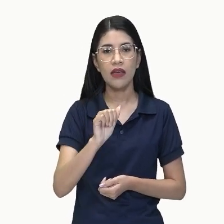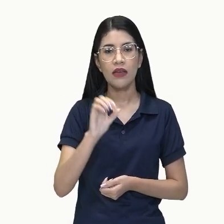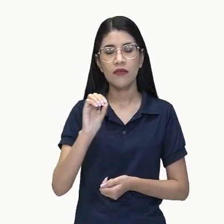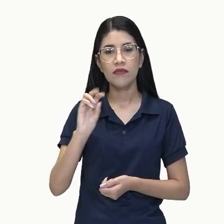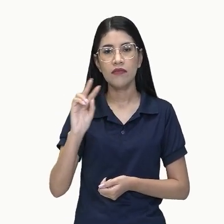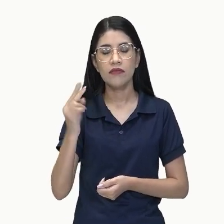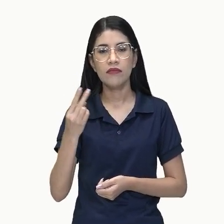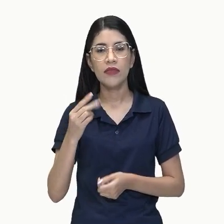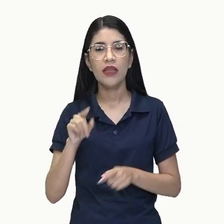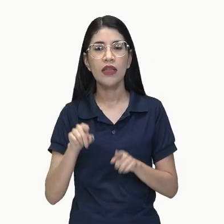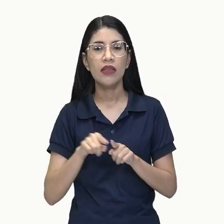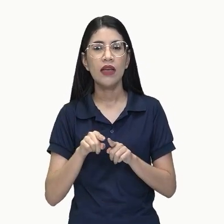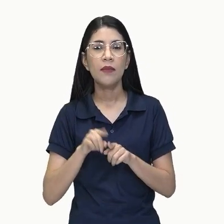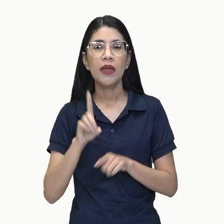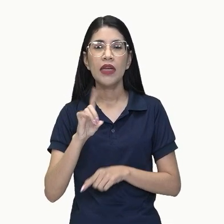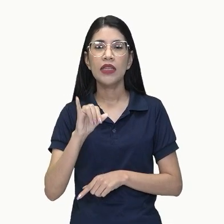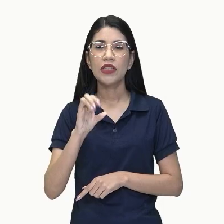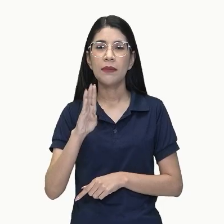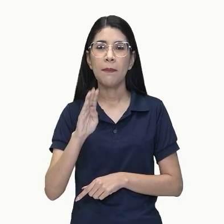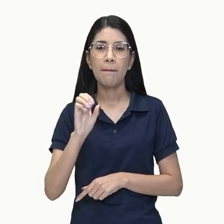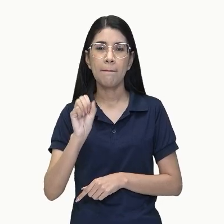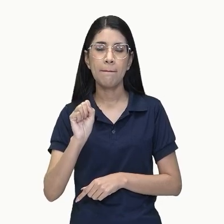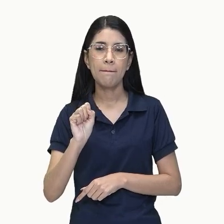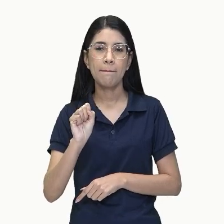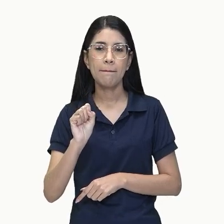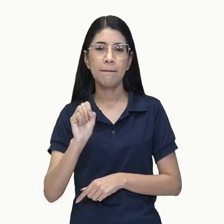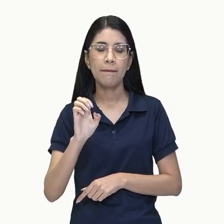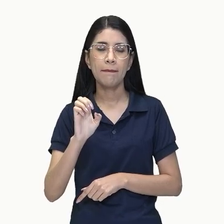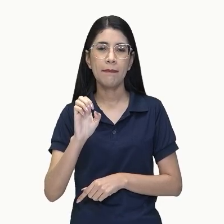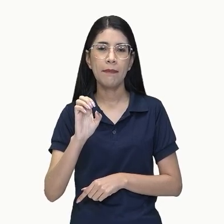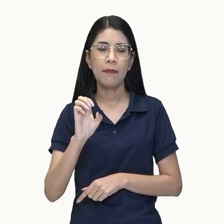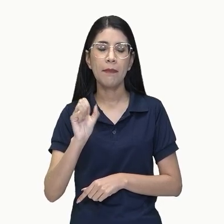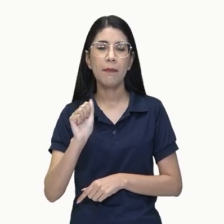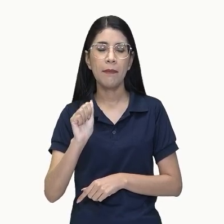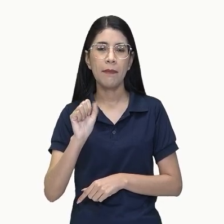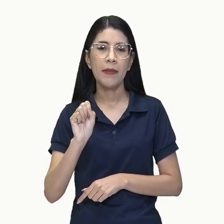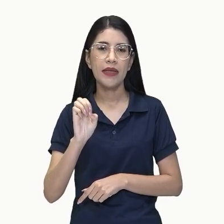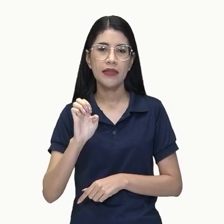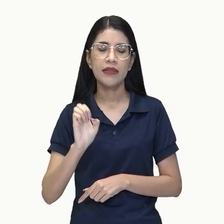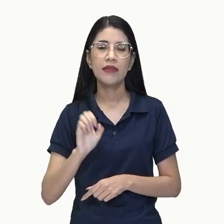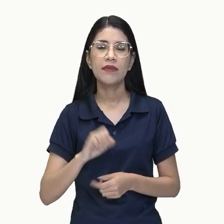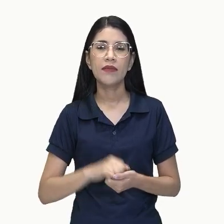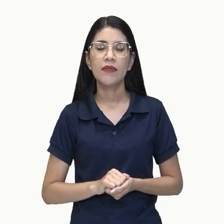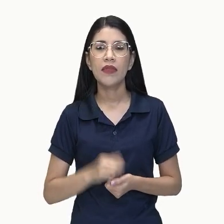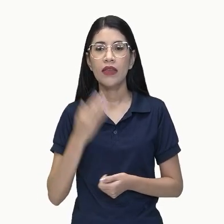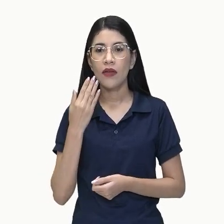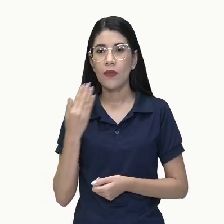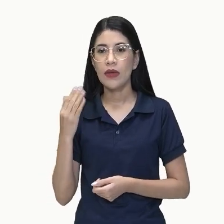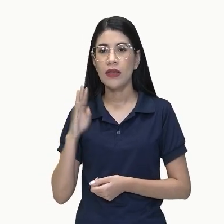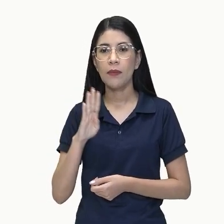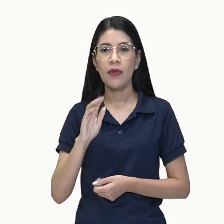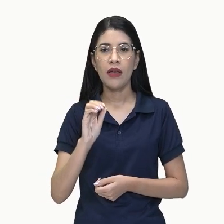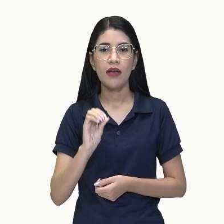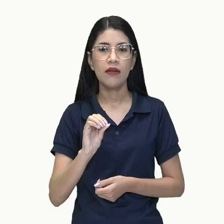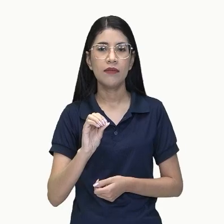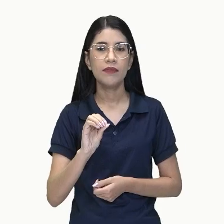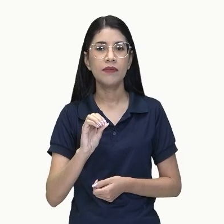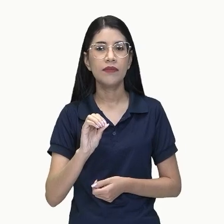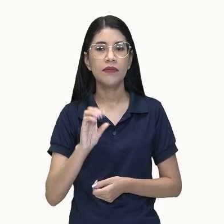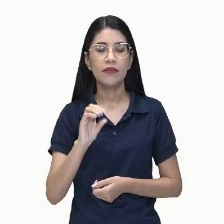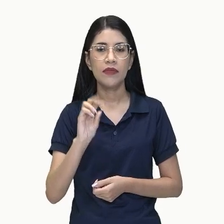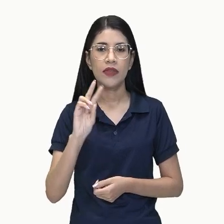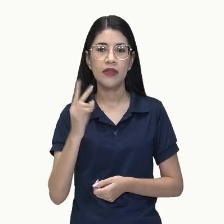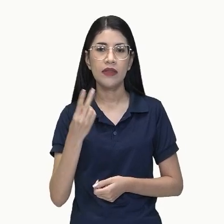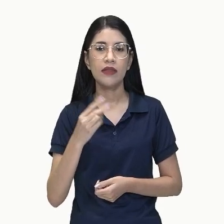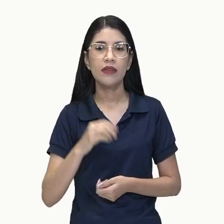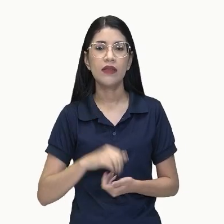uma dibase quando ela tem duas bases. Observem aqui, né, o hidróxido de bário, hidróxido de níquel. E tribase quando